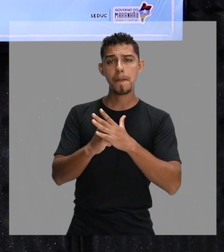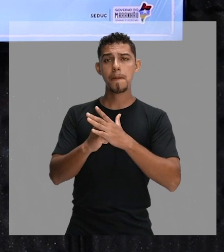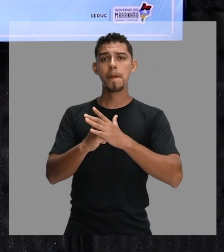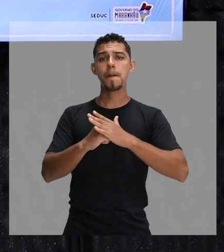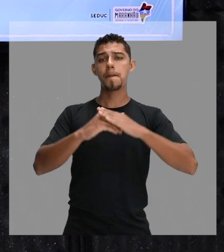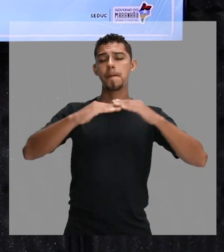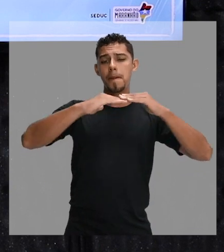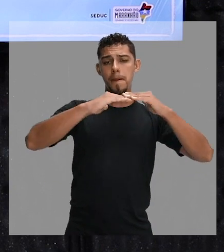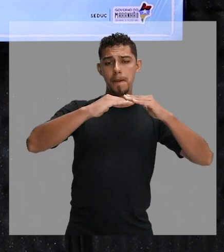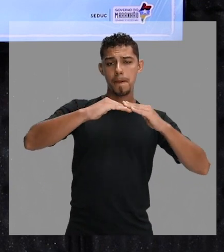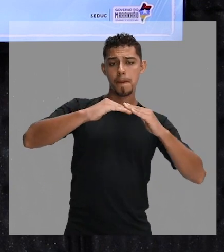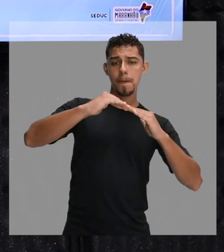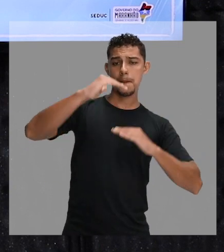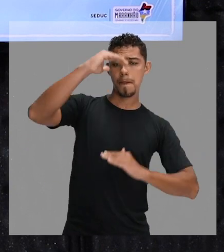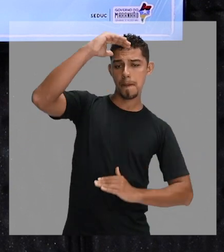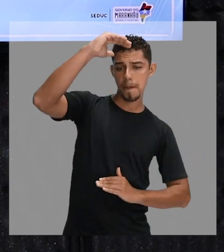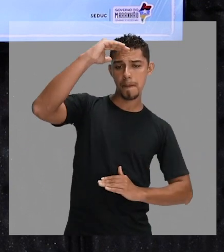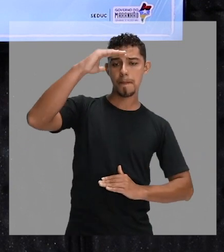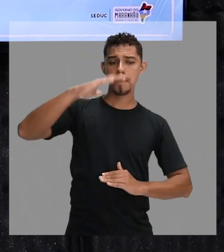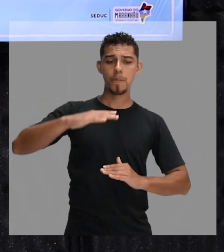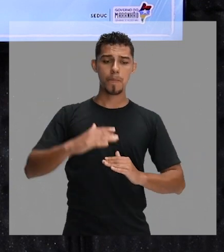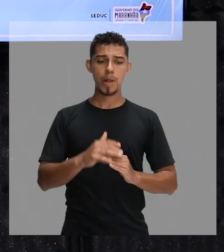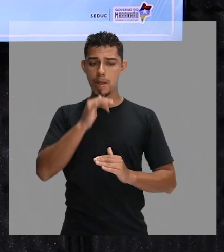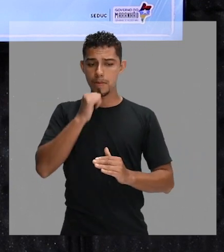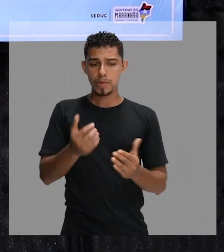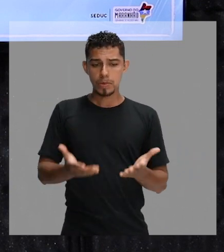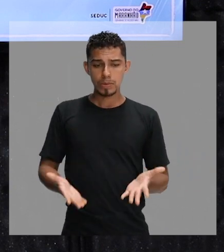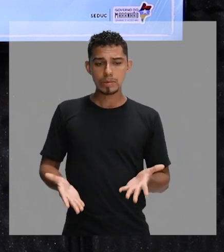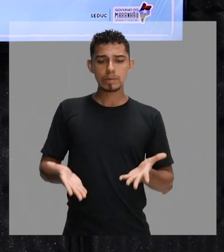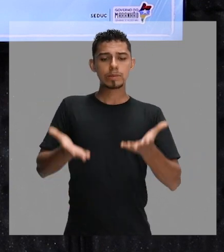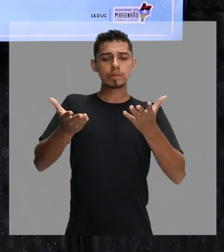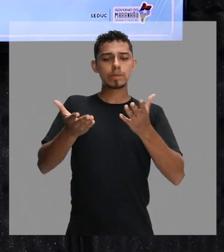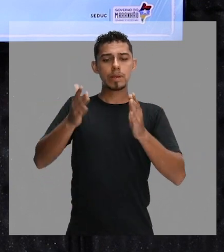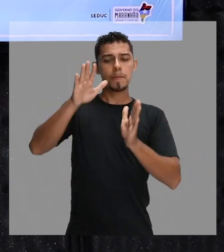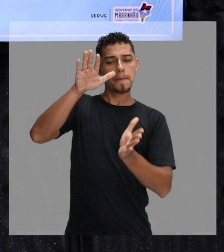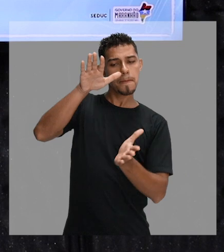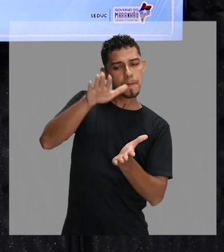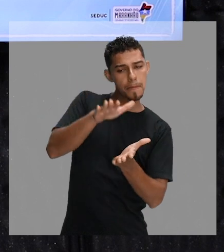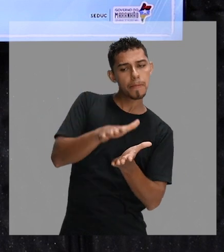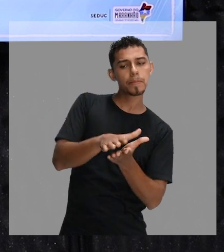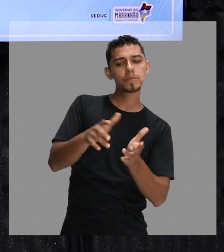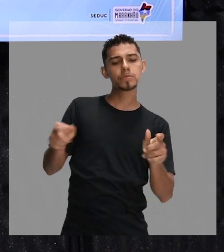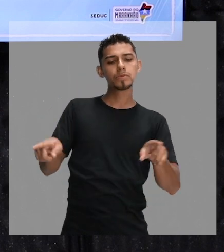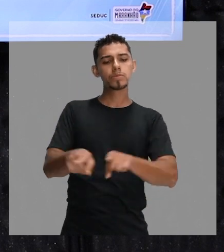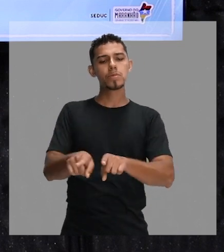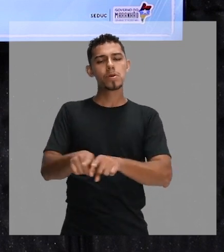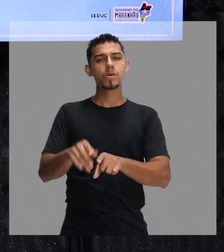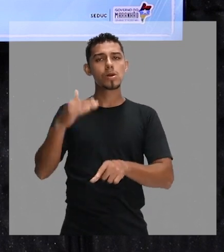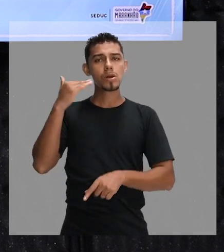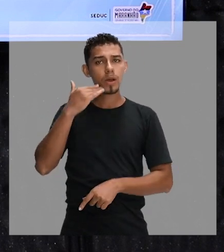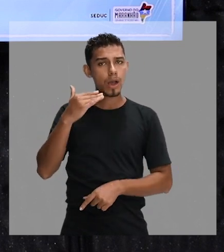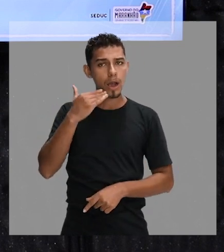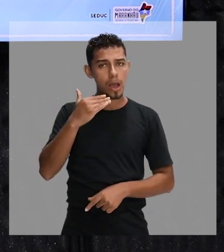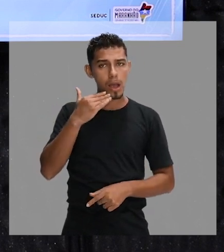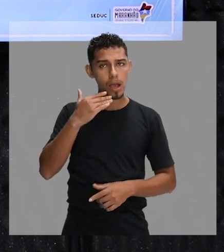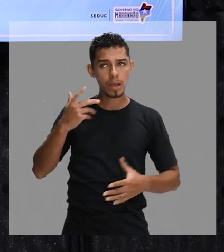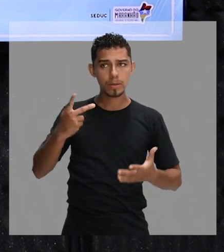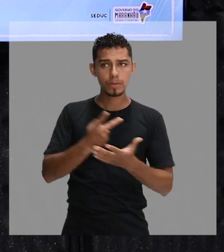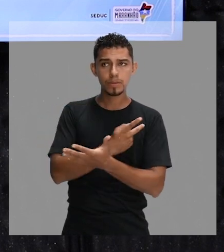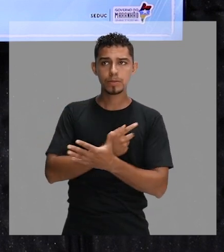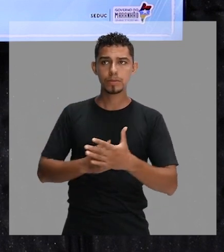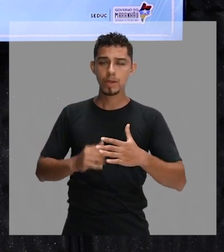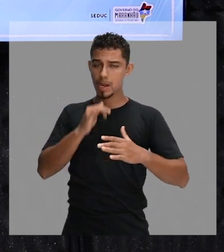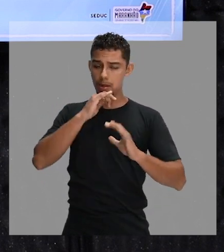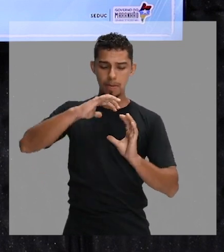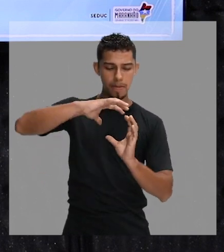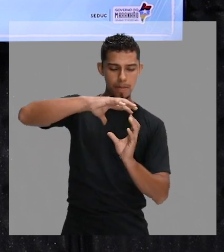sofrem levantamentos, abaixamentos, podendo formar fraturas também chamadas de falhas. Então, o magma no interior da